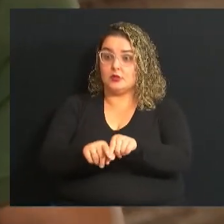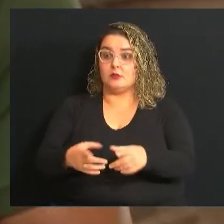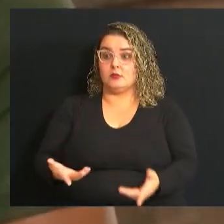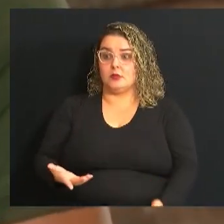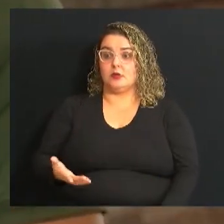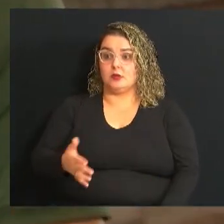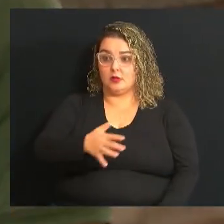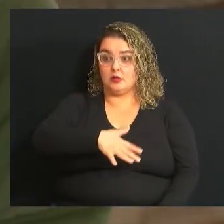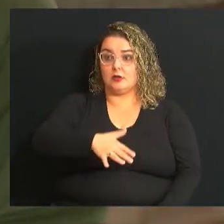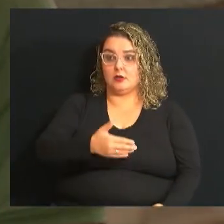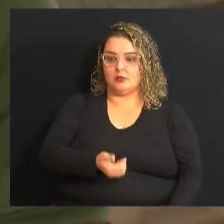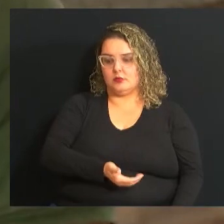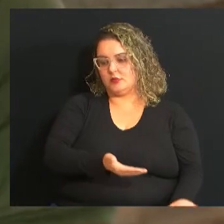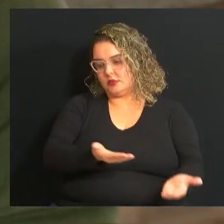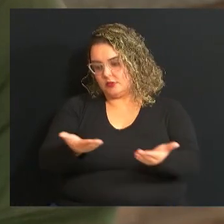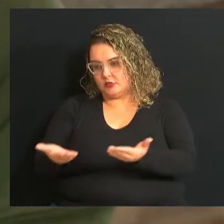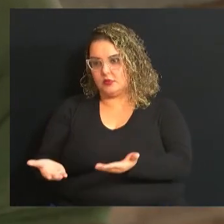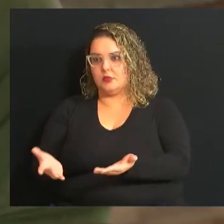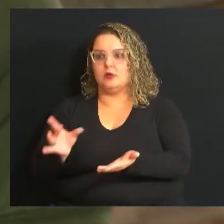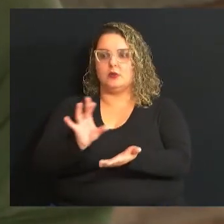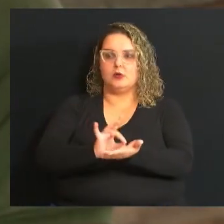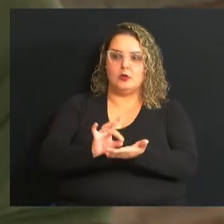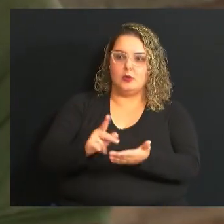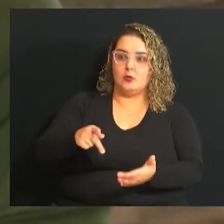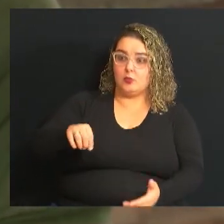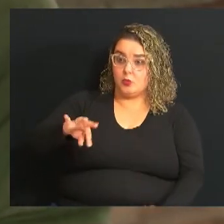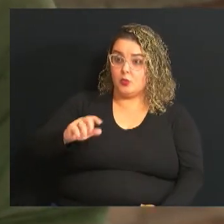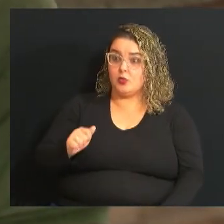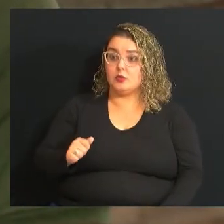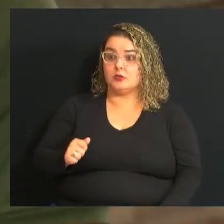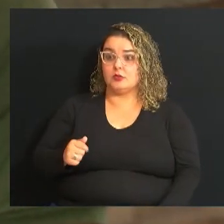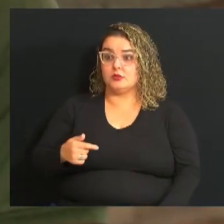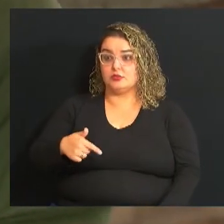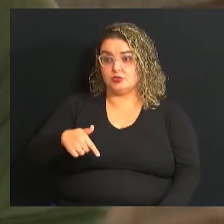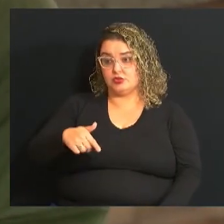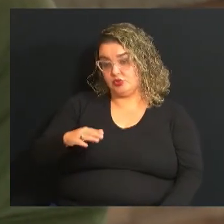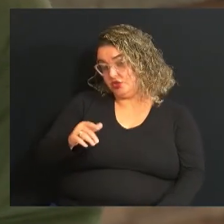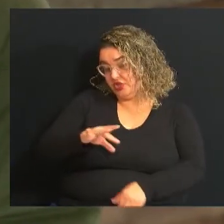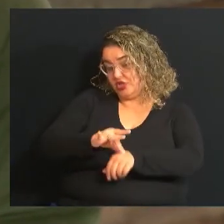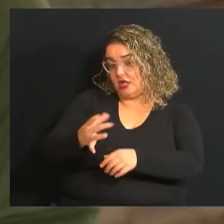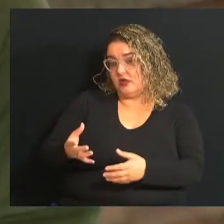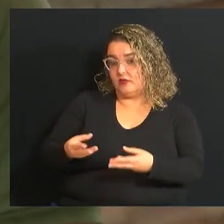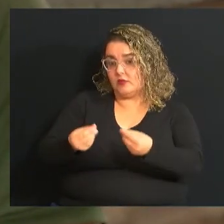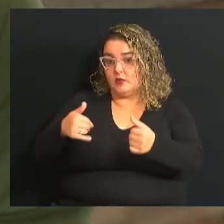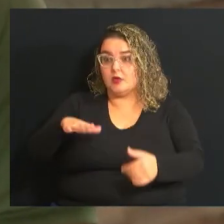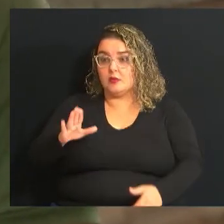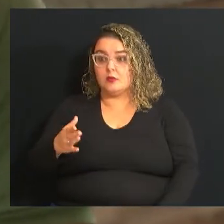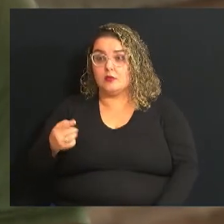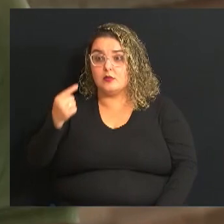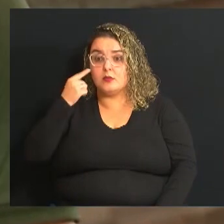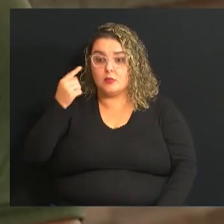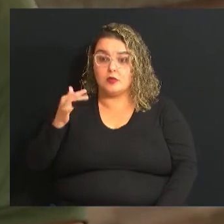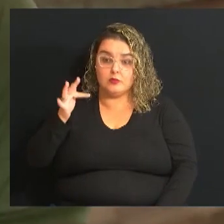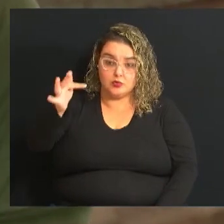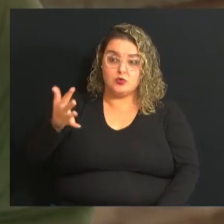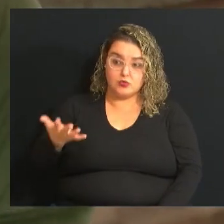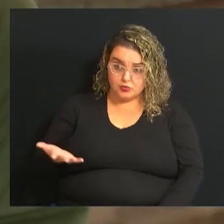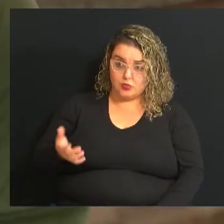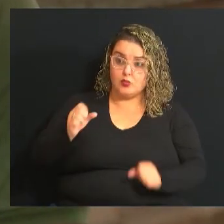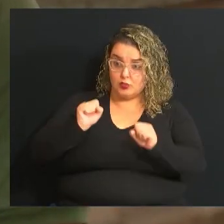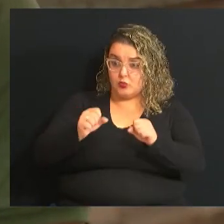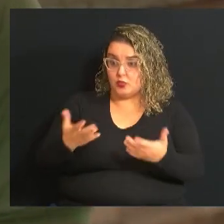consumidor. Ou seja, se ele pagar à vista, precisa estar claro ali no produto, esse pagamento será à vista. Se ele vai parcelar em